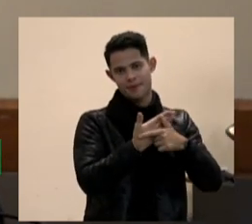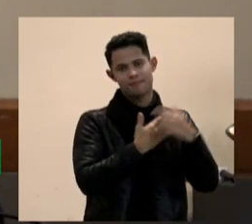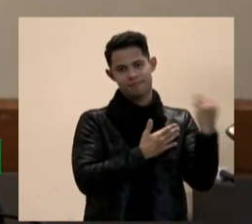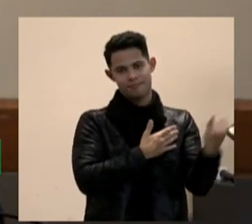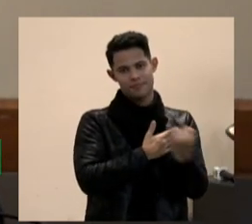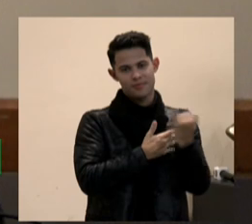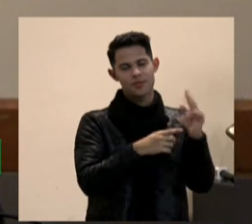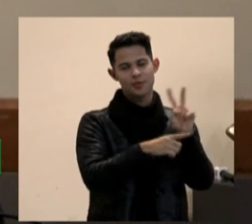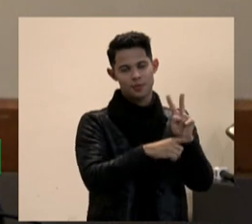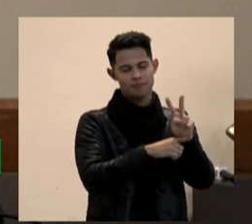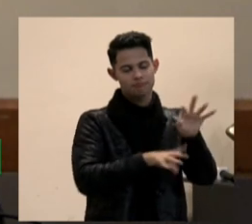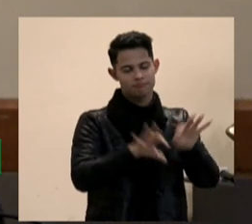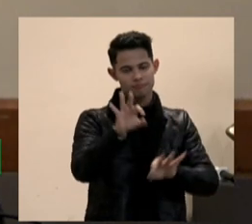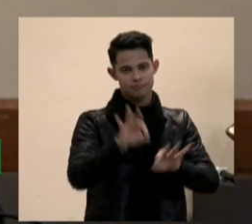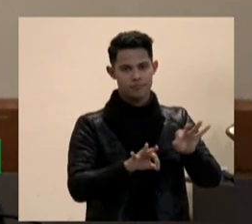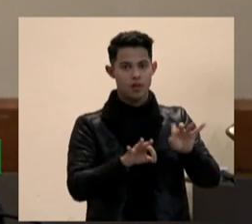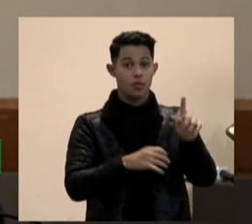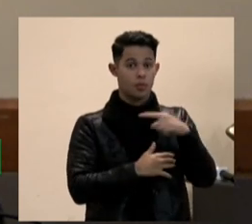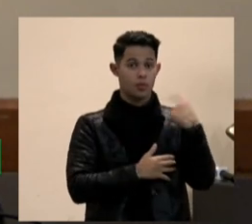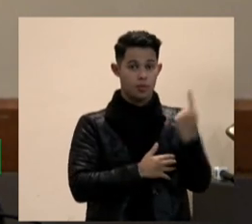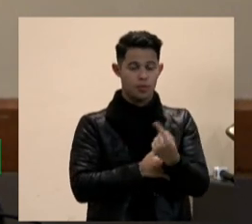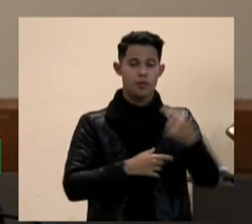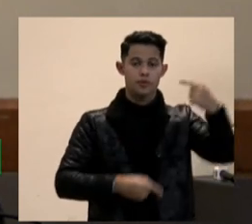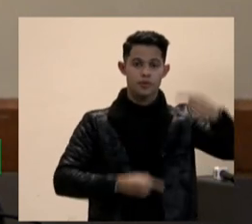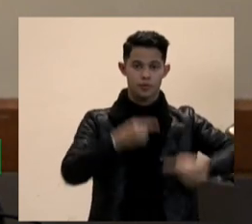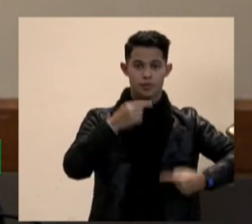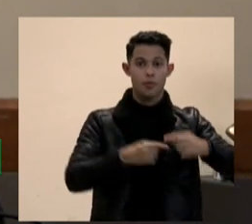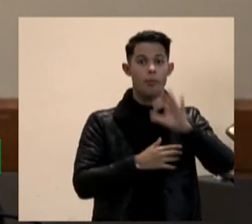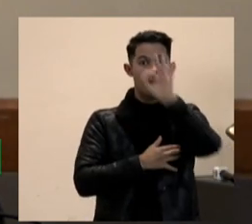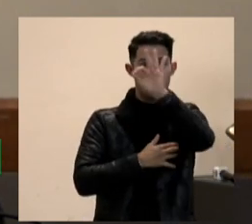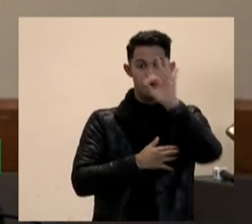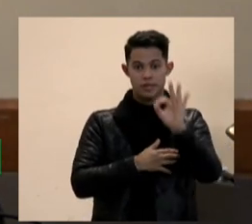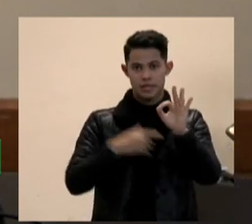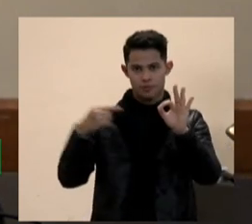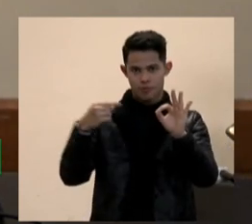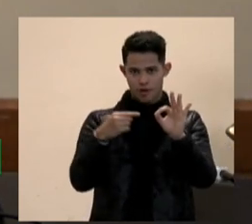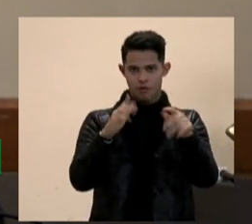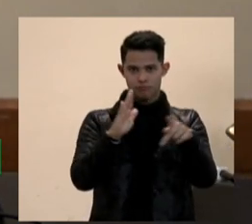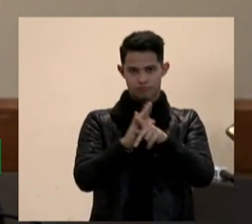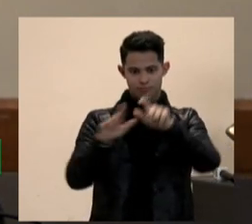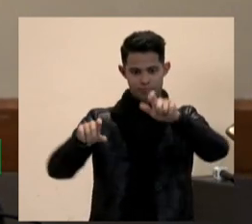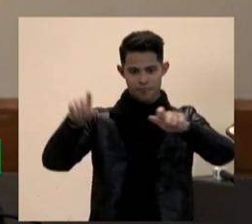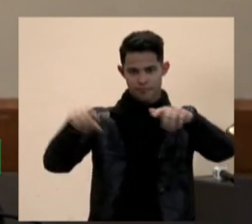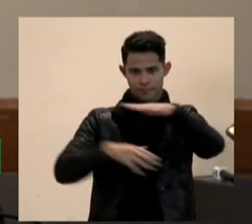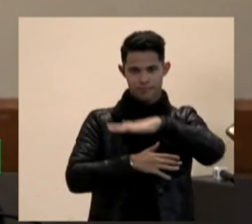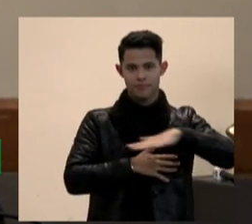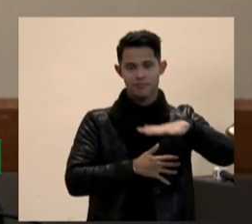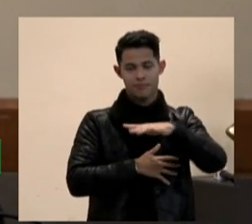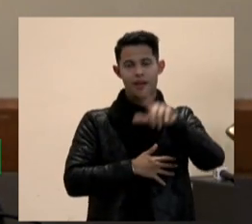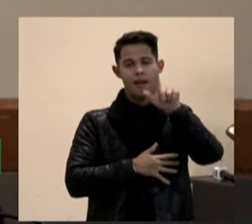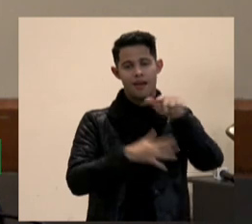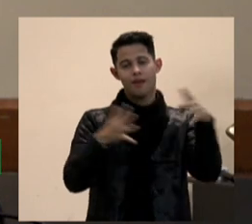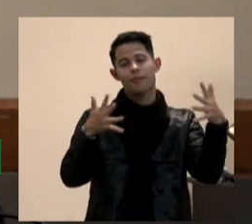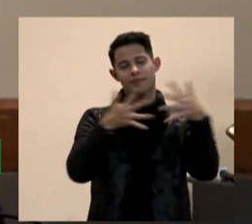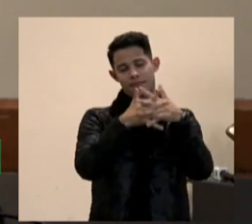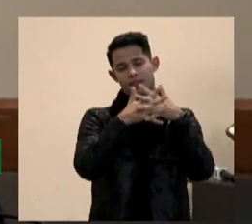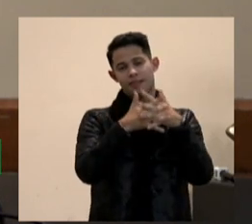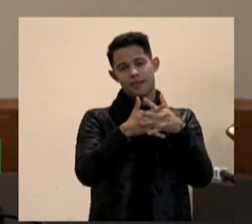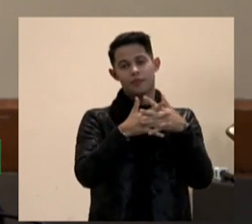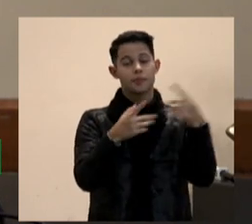do estabelecimento de um percentual, da meta 1. É sempre muito complexo, né? Porque no primeiro PNE